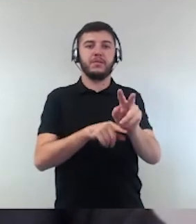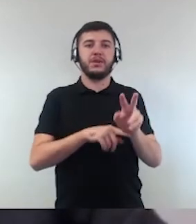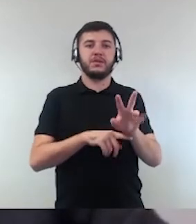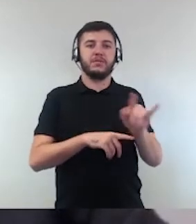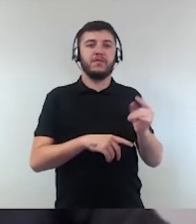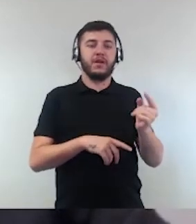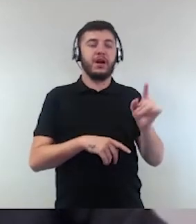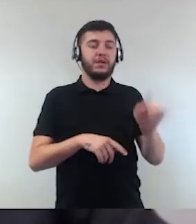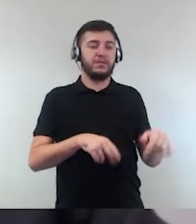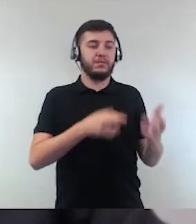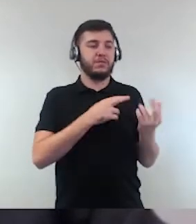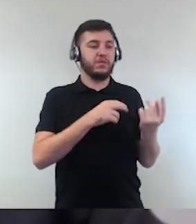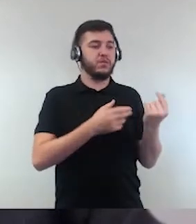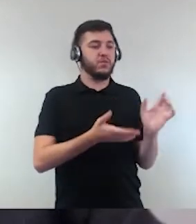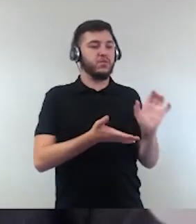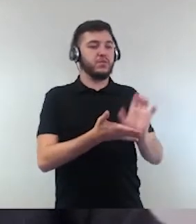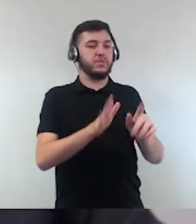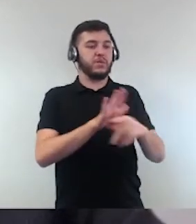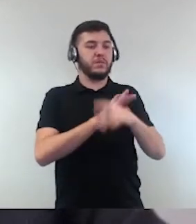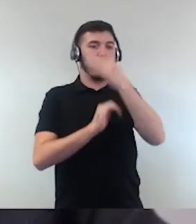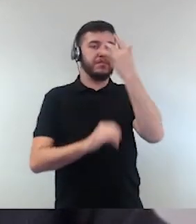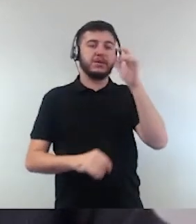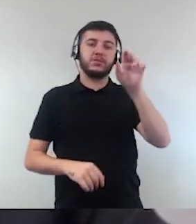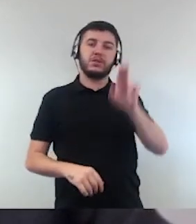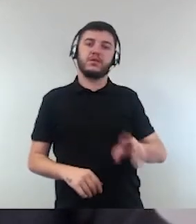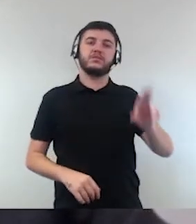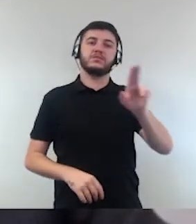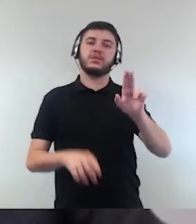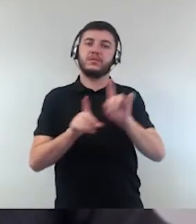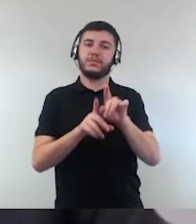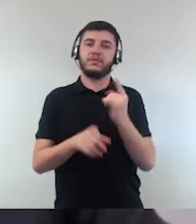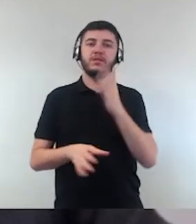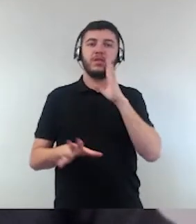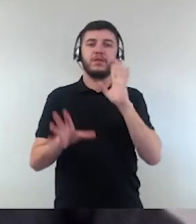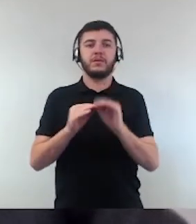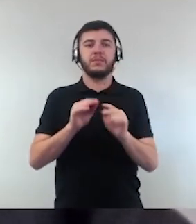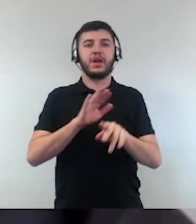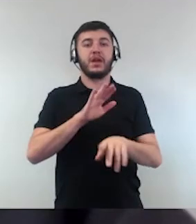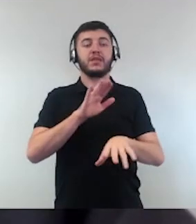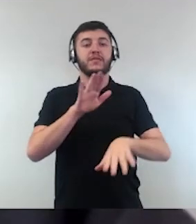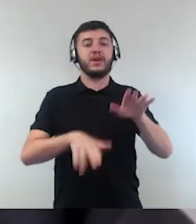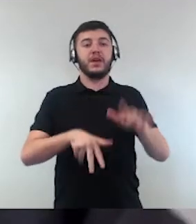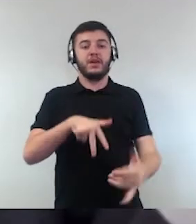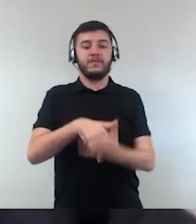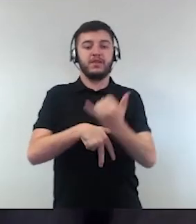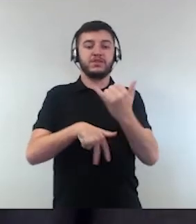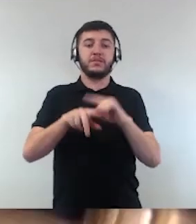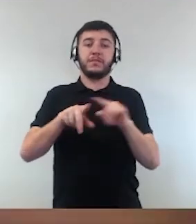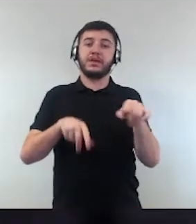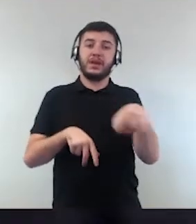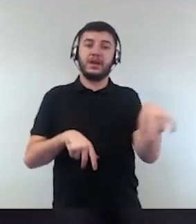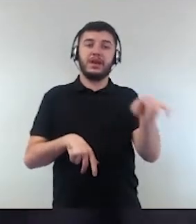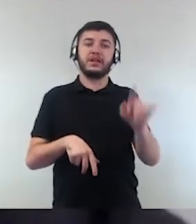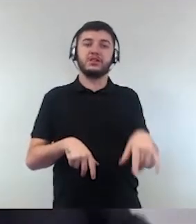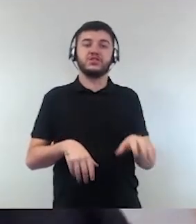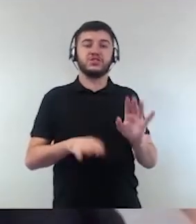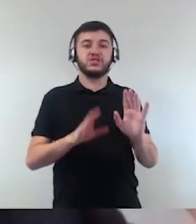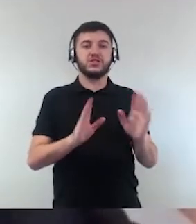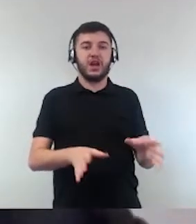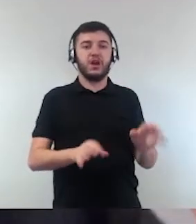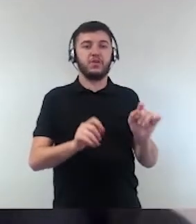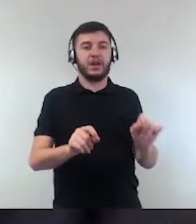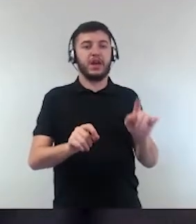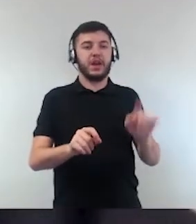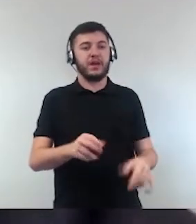custeados, ao fim e ao cabo, pelo próprio consumidor. Então, muitas vezes, eles se fazem de vítimas, mas eles que estão demandando toda essa estrutura do setor